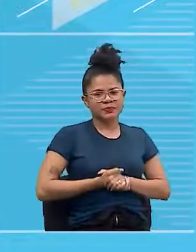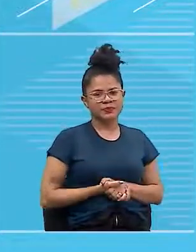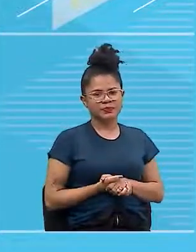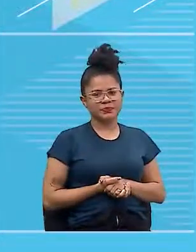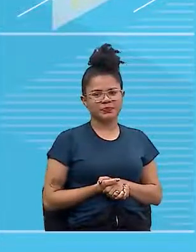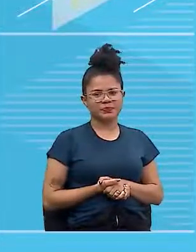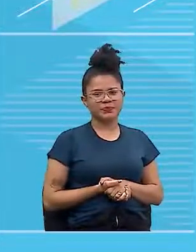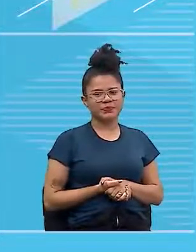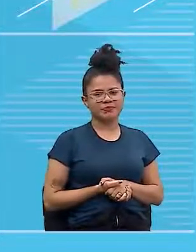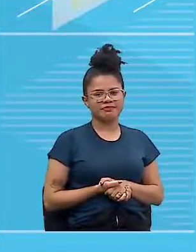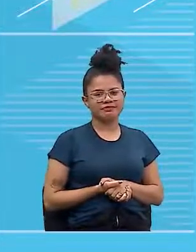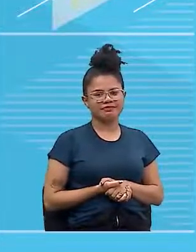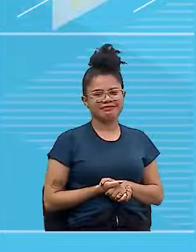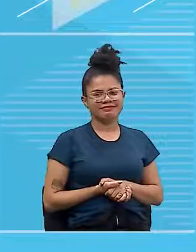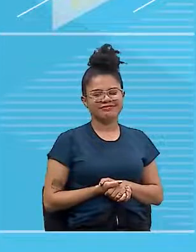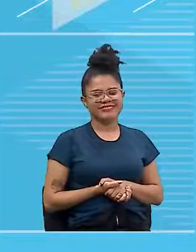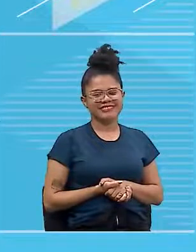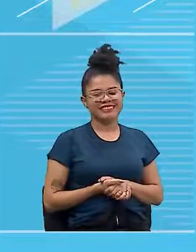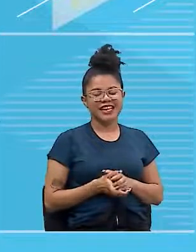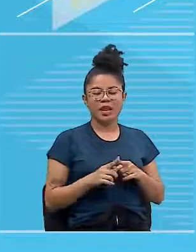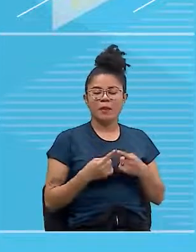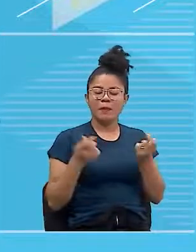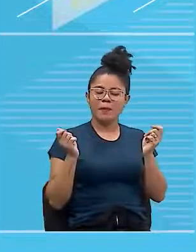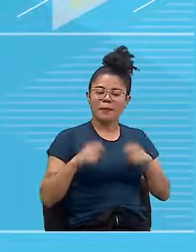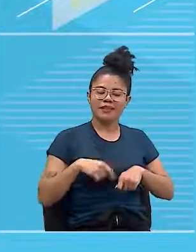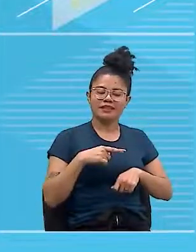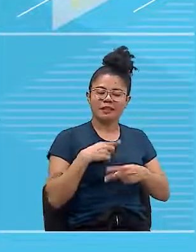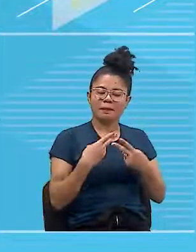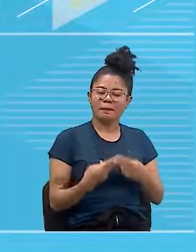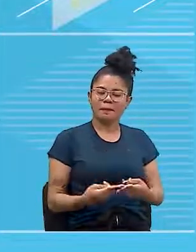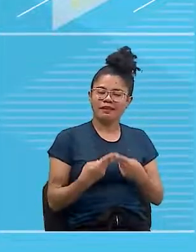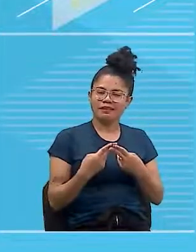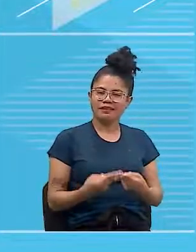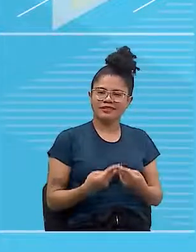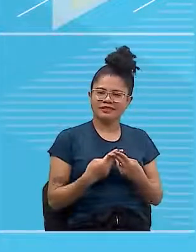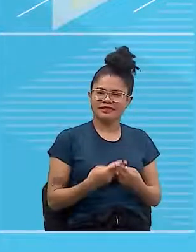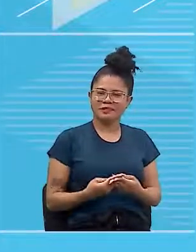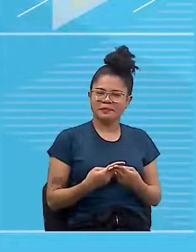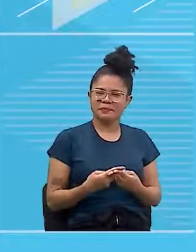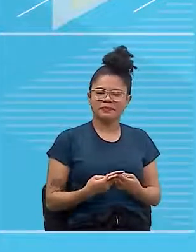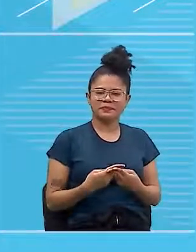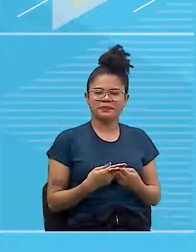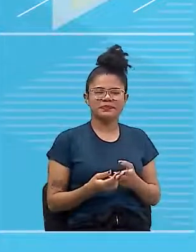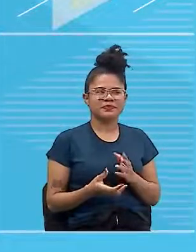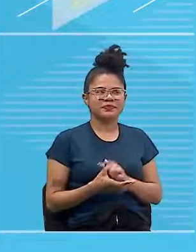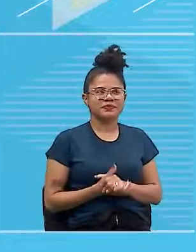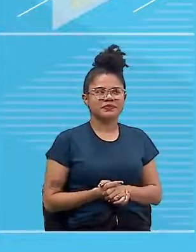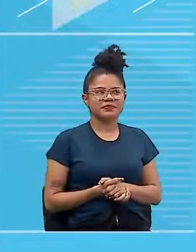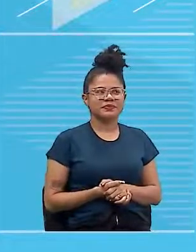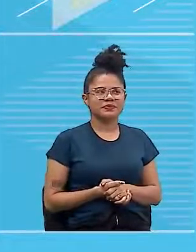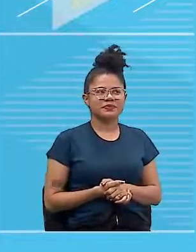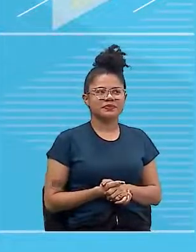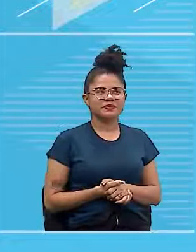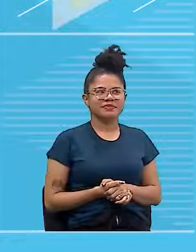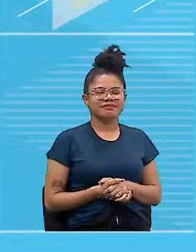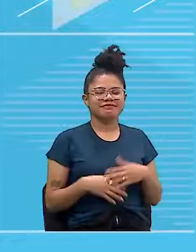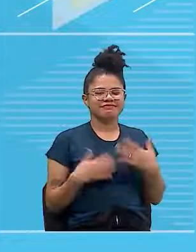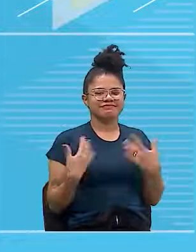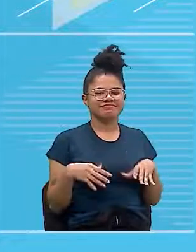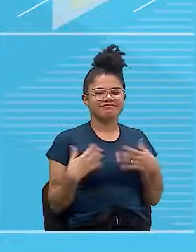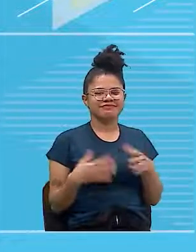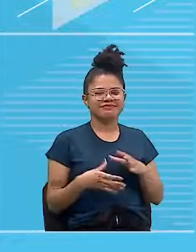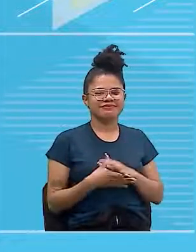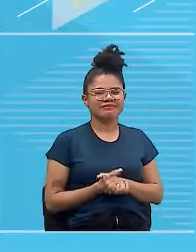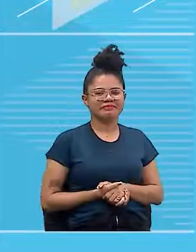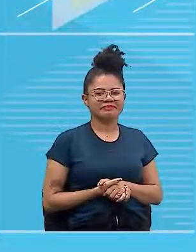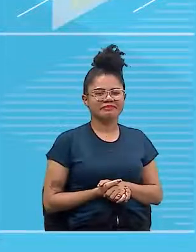pois cria essa paciência viu deixe coisa eita meu Deus que dona Ambrosina deve sofrer na mão dessa